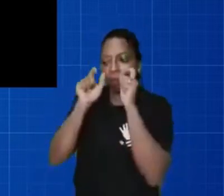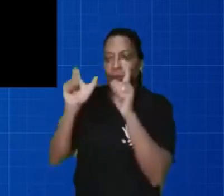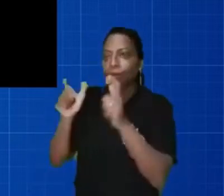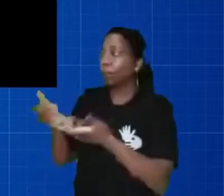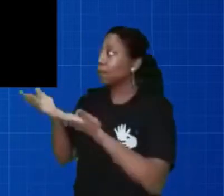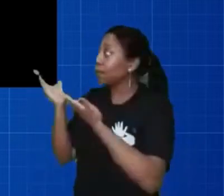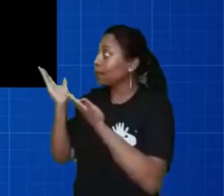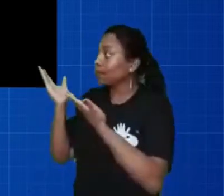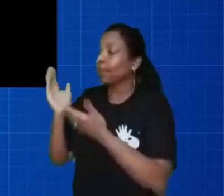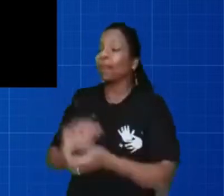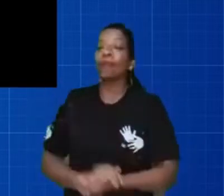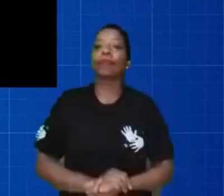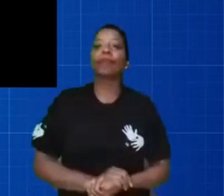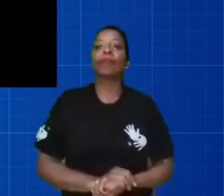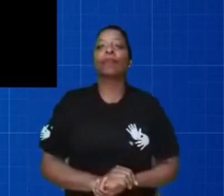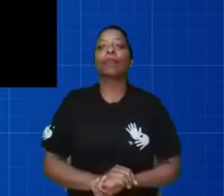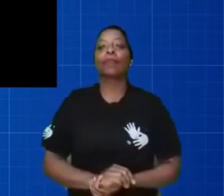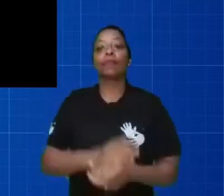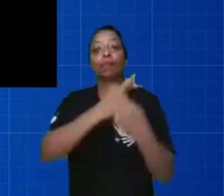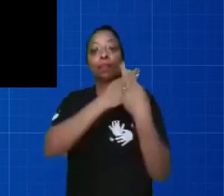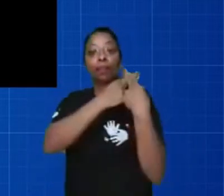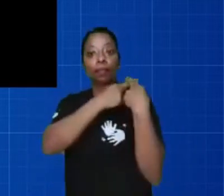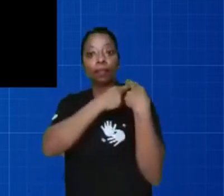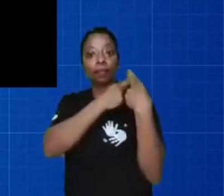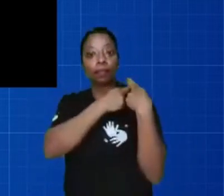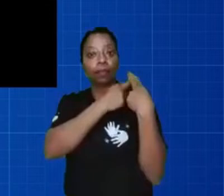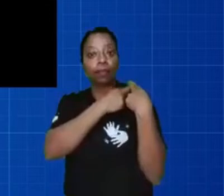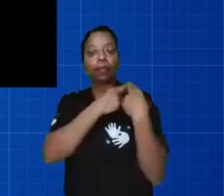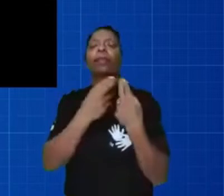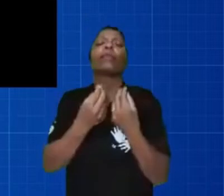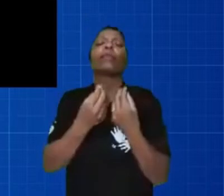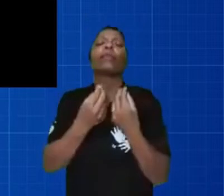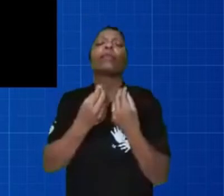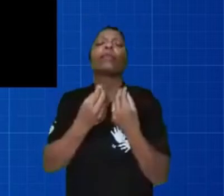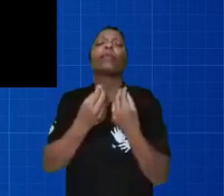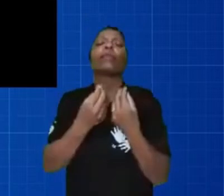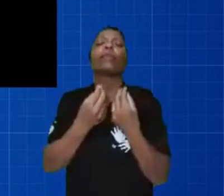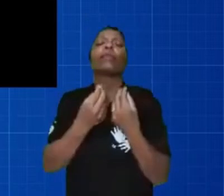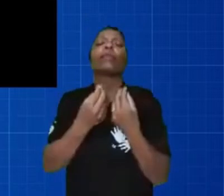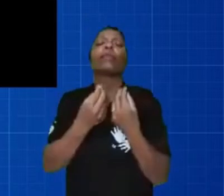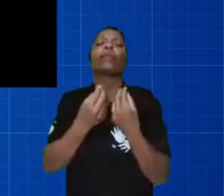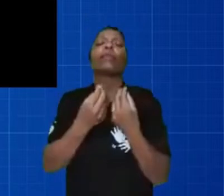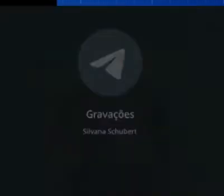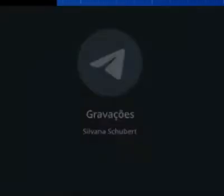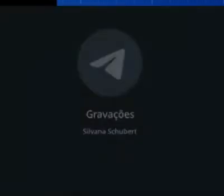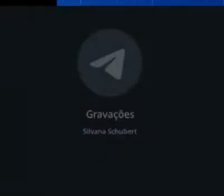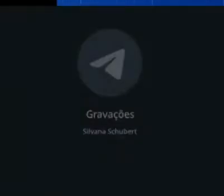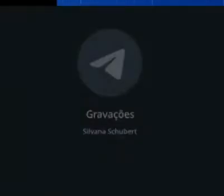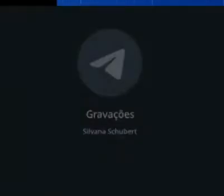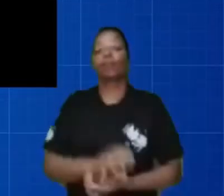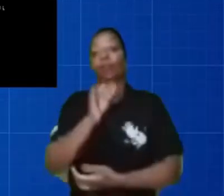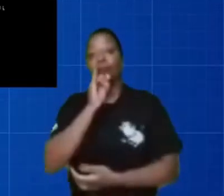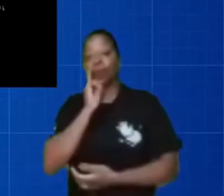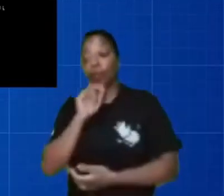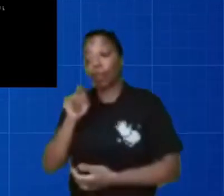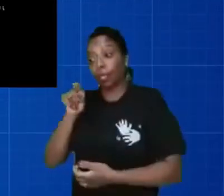que forma, né? Então, a gente tem a responsabilização a partir do momento que a pessoa que é suspeita ou confirmada, ela cumpre